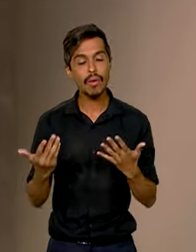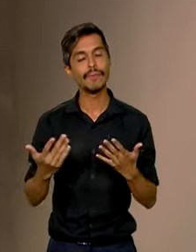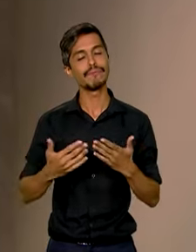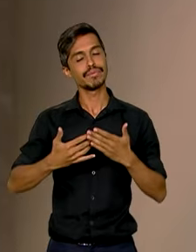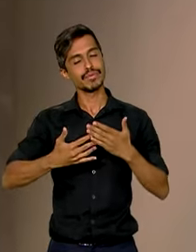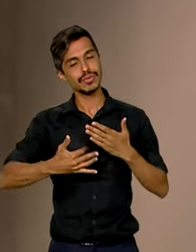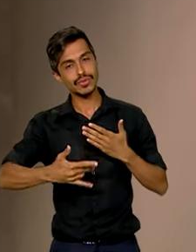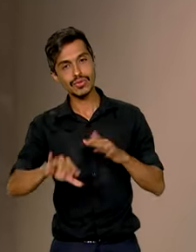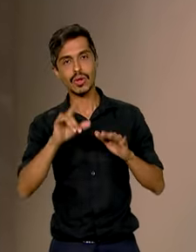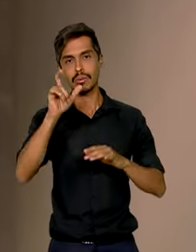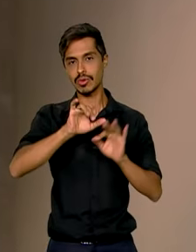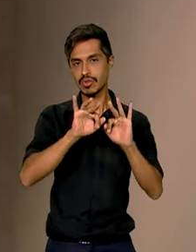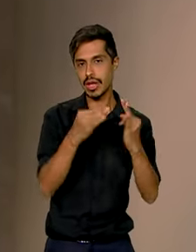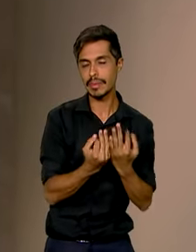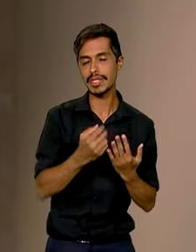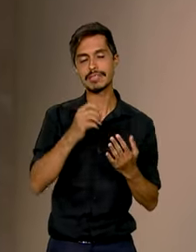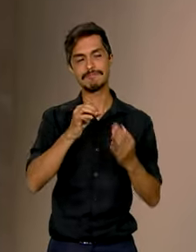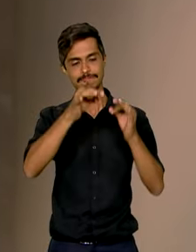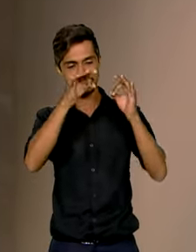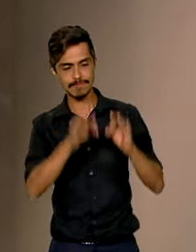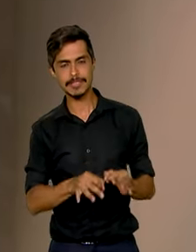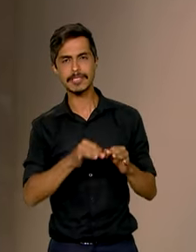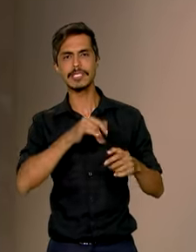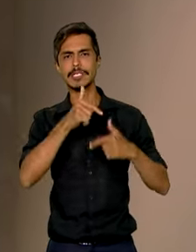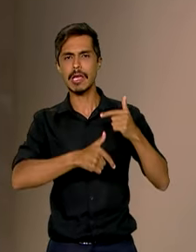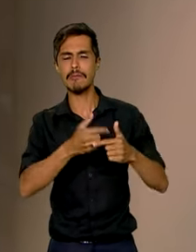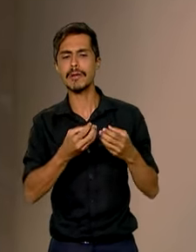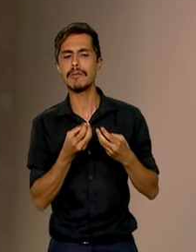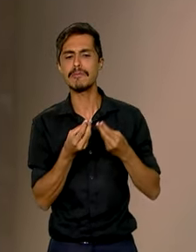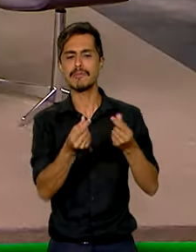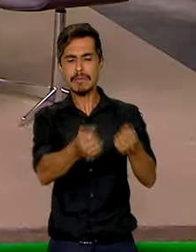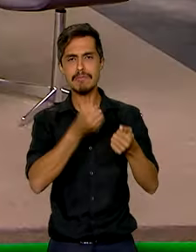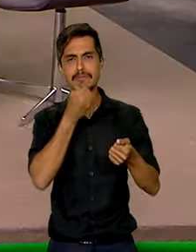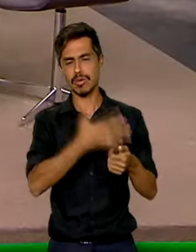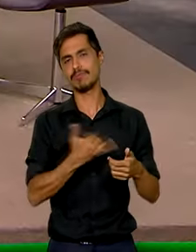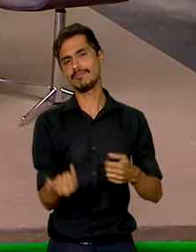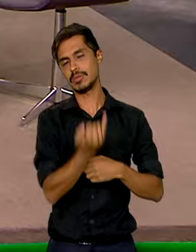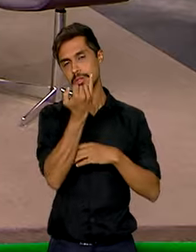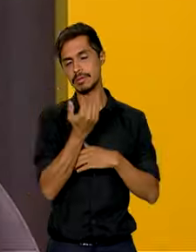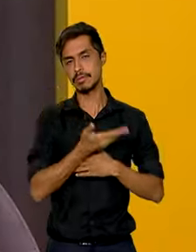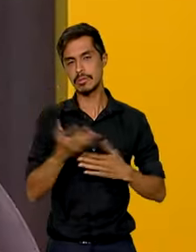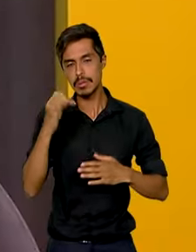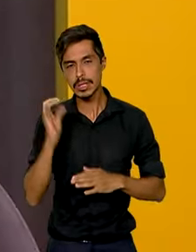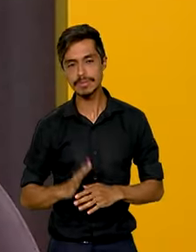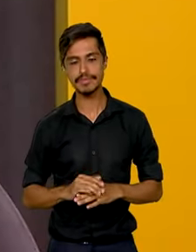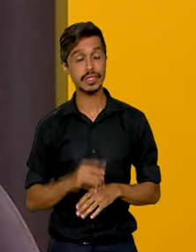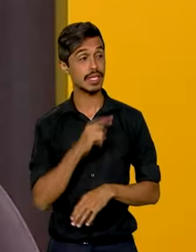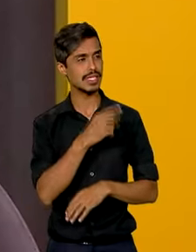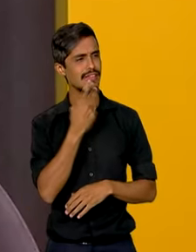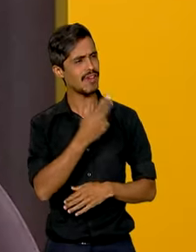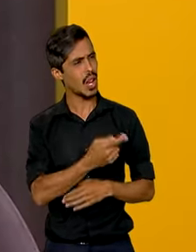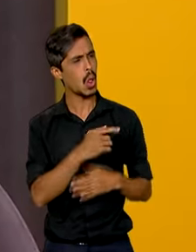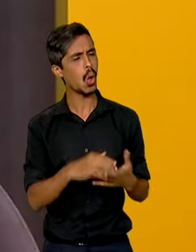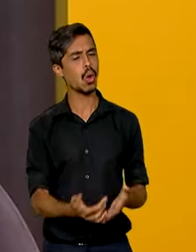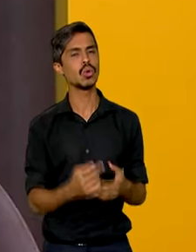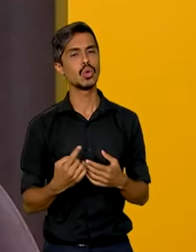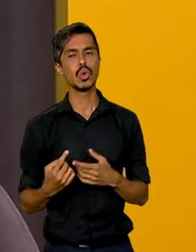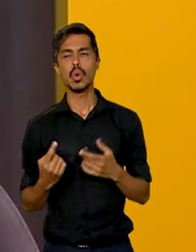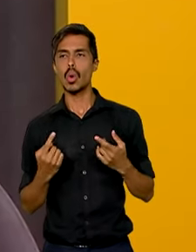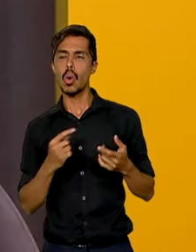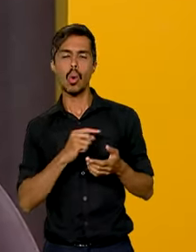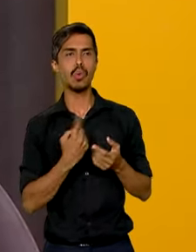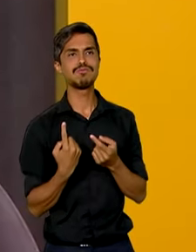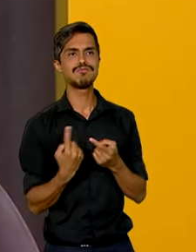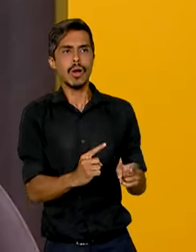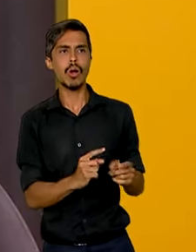gente sabe da efetividade dele, sabe, da importância dele para o Brasil. E a senhora mencionou aí o impacto econômico, né? Afinal de contas,